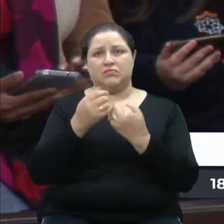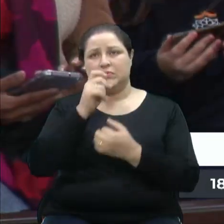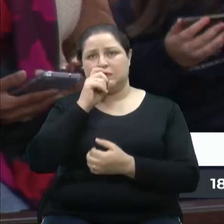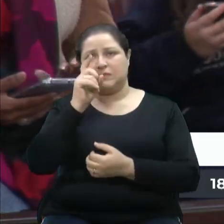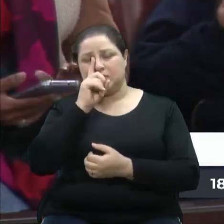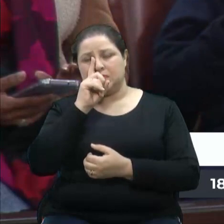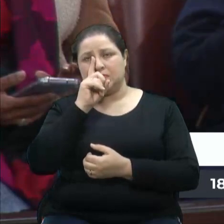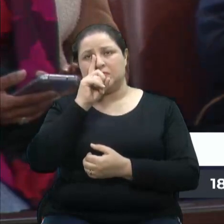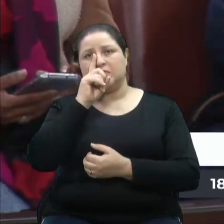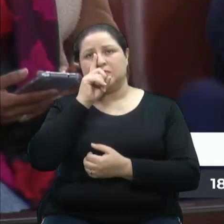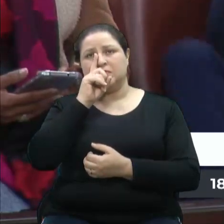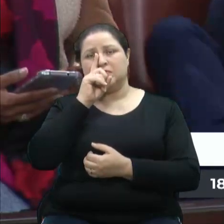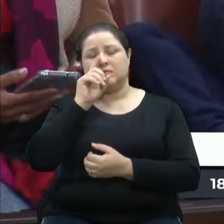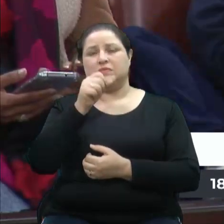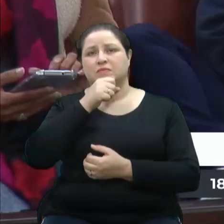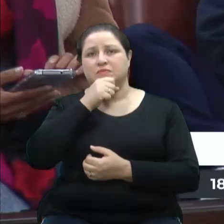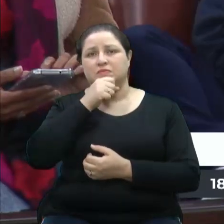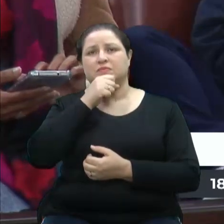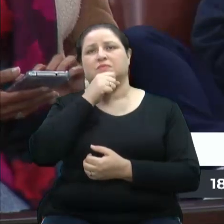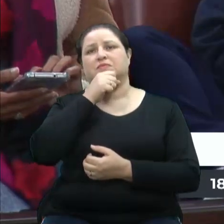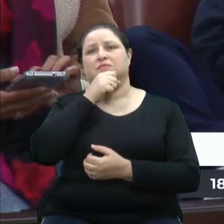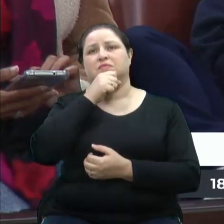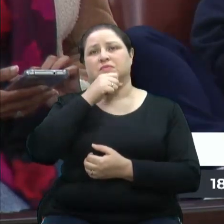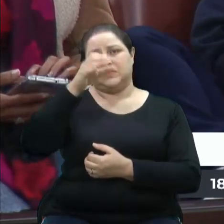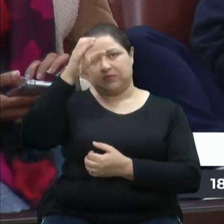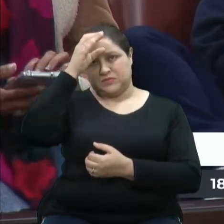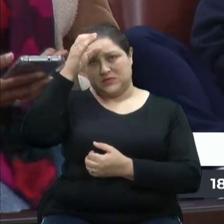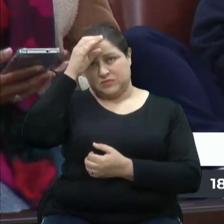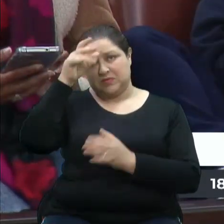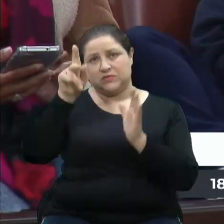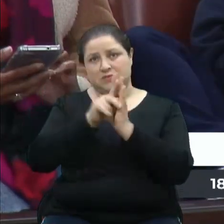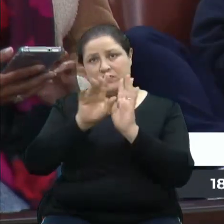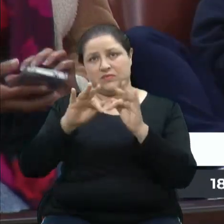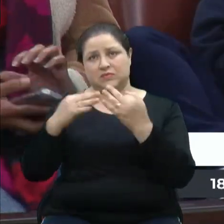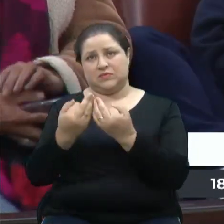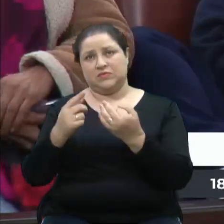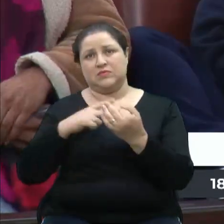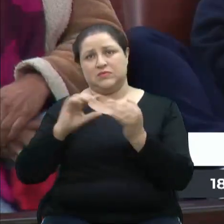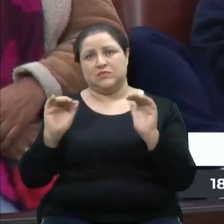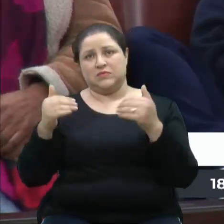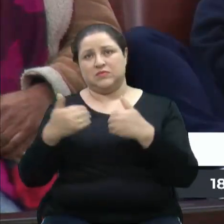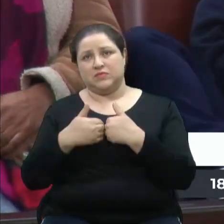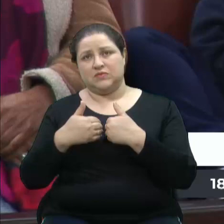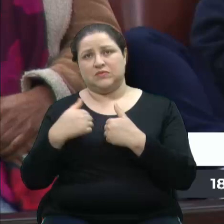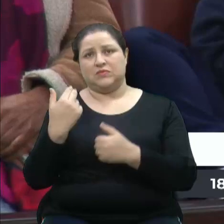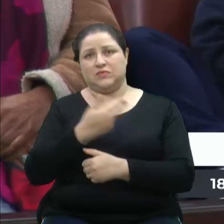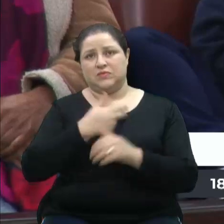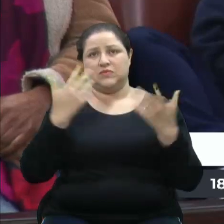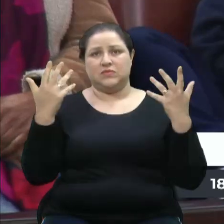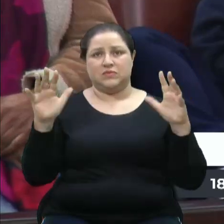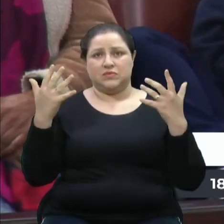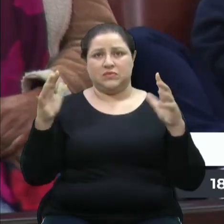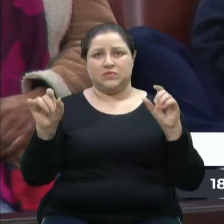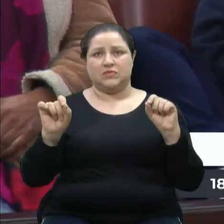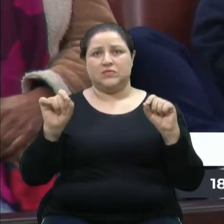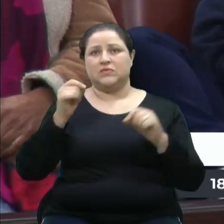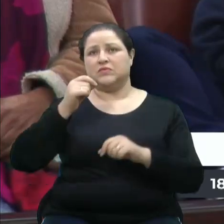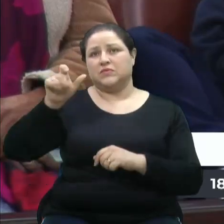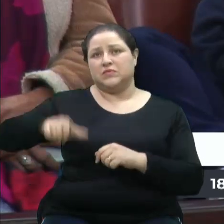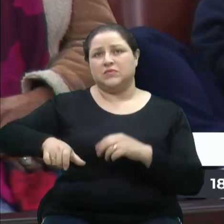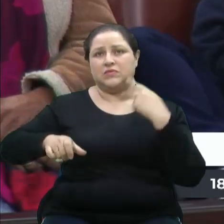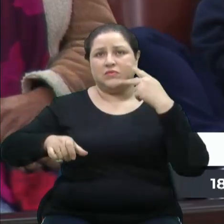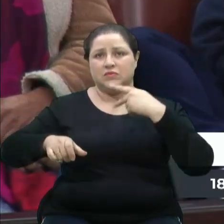pais as mães aos avós tios das famílias autistas né então os nossos Parabéns ao